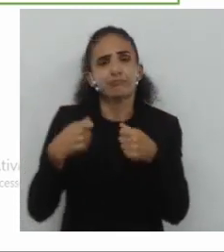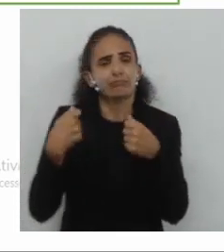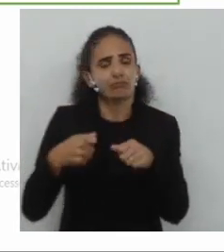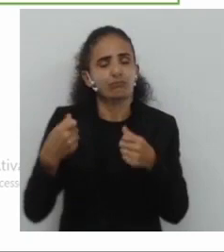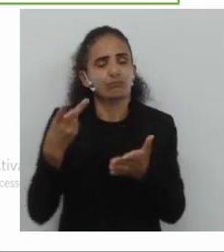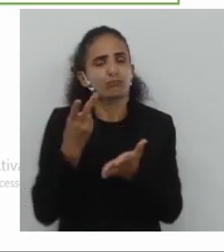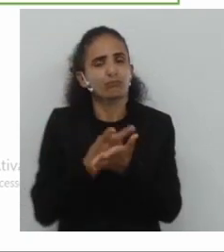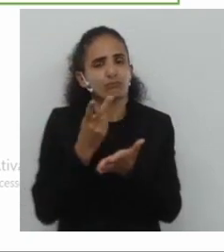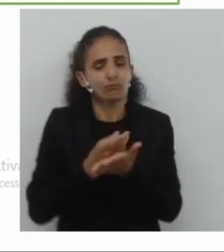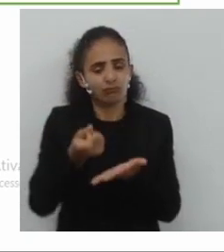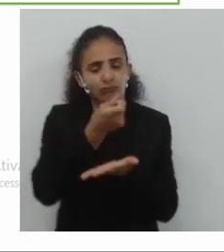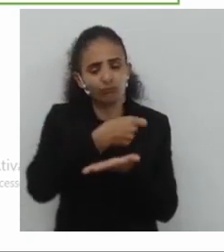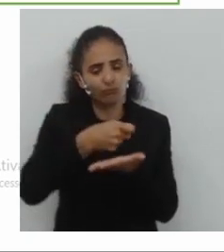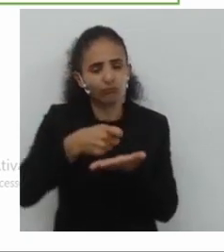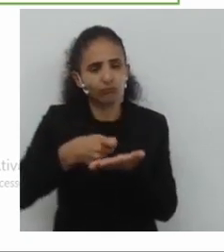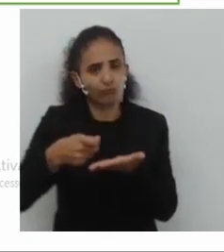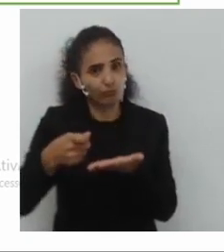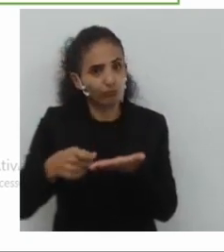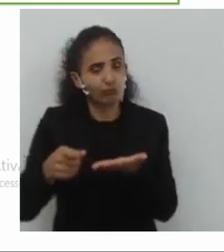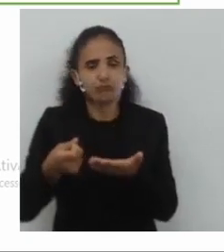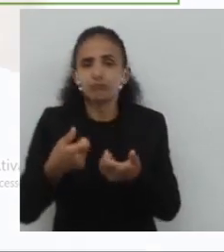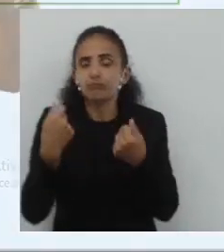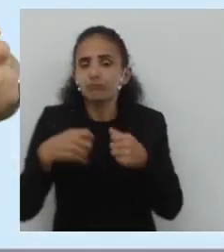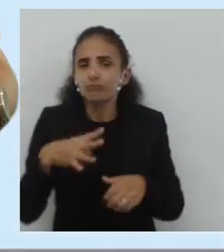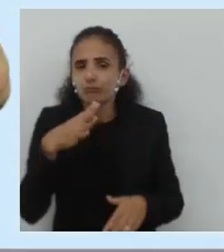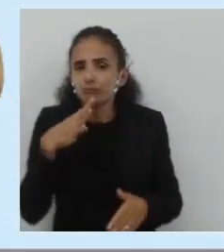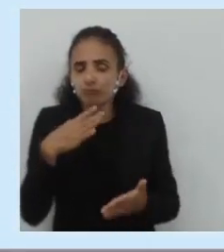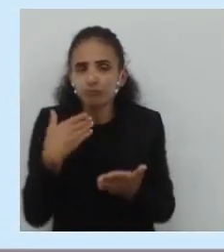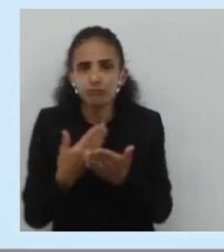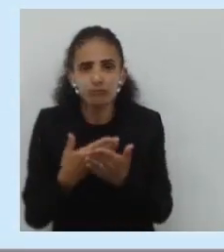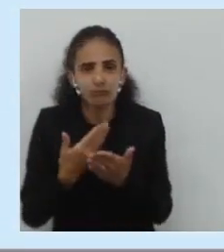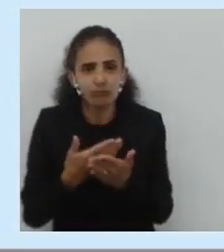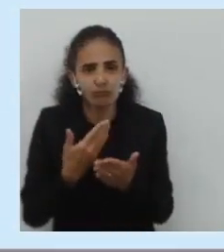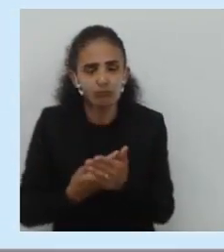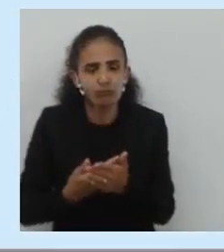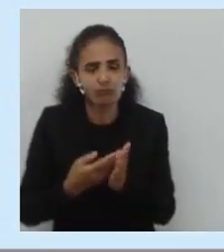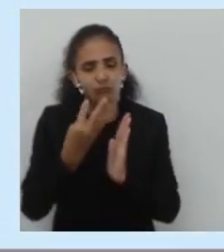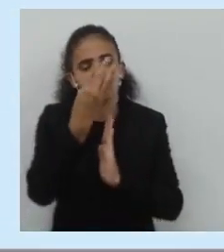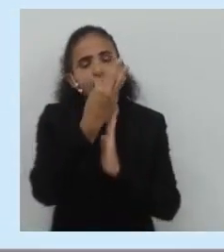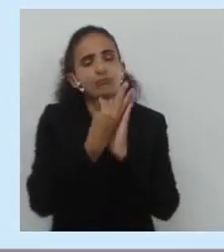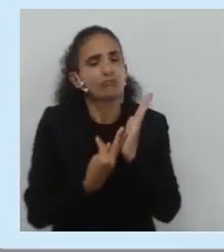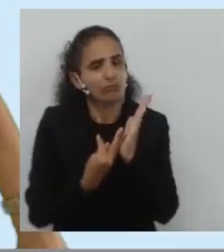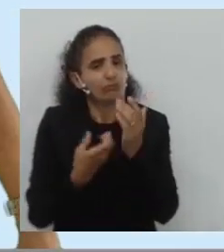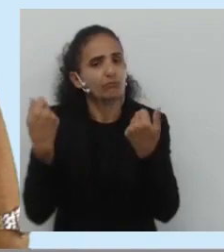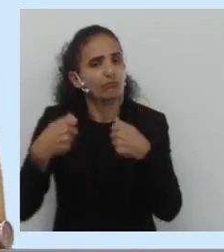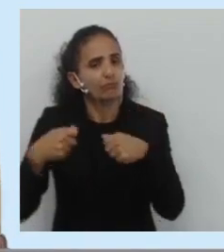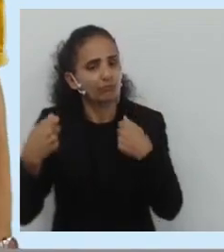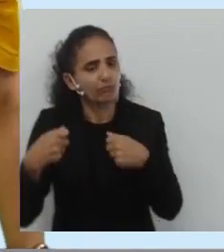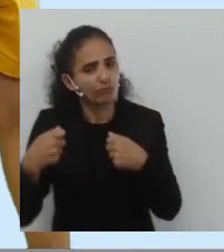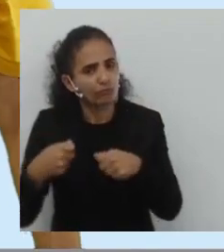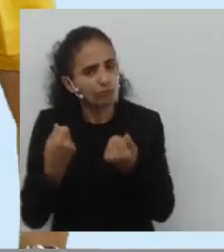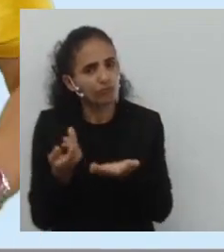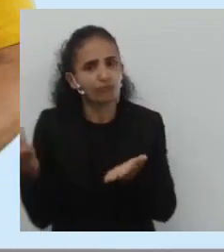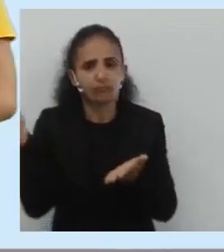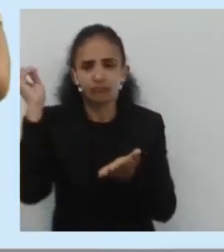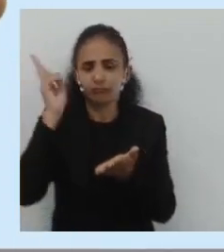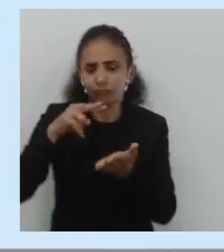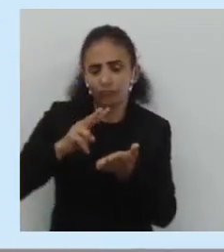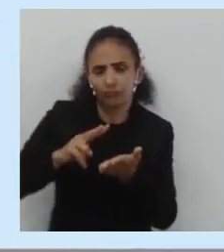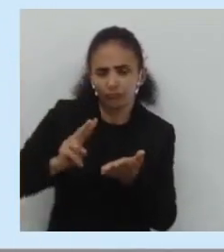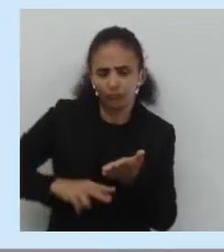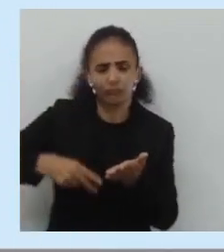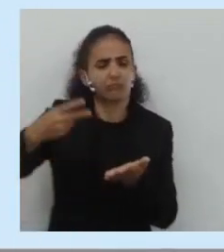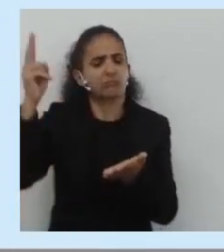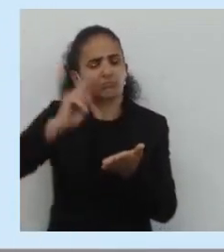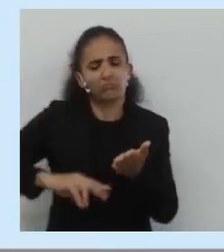uma boa tomada de nota, é conhecer o histórico literário daquele texto. Você vai conhecer o histórico literário